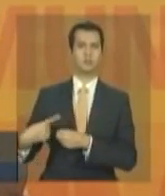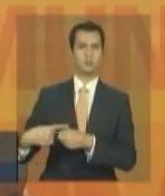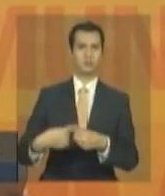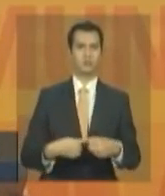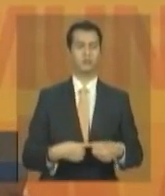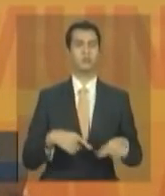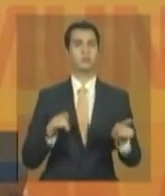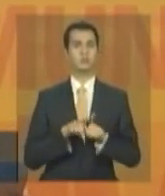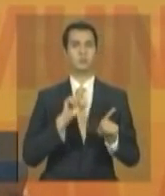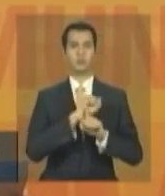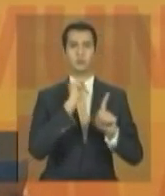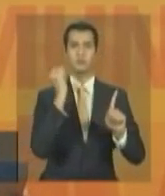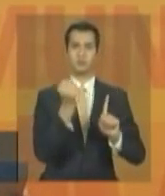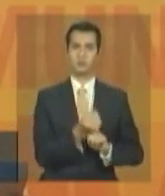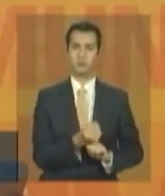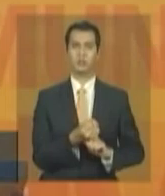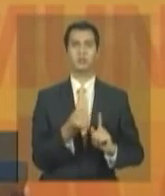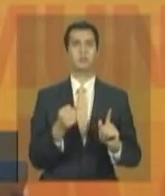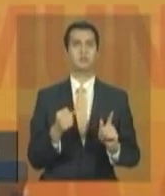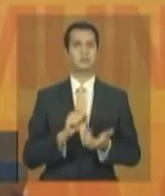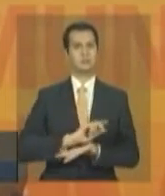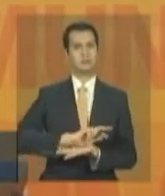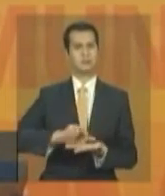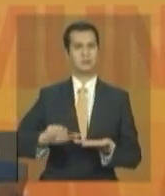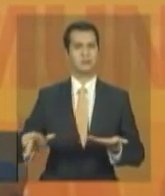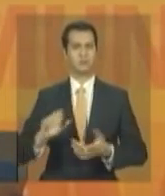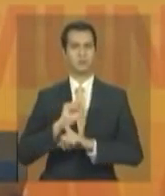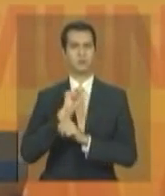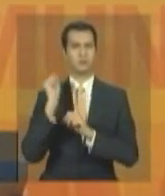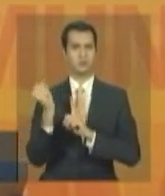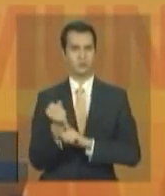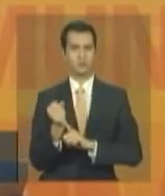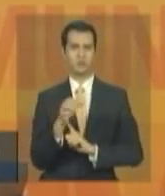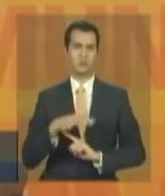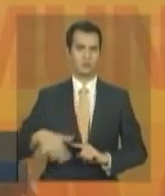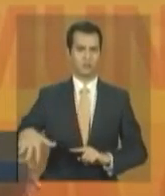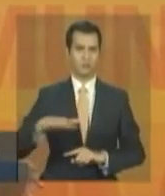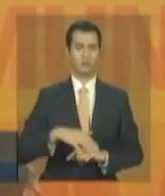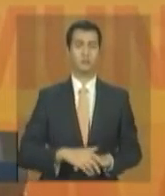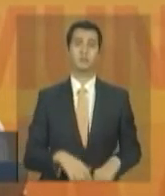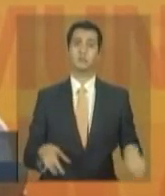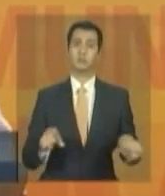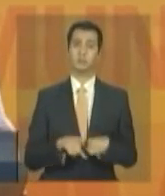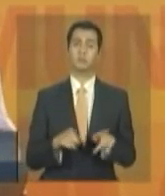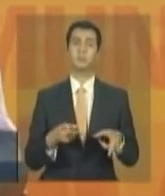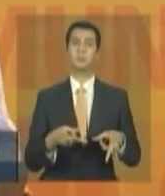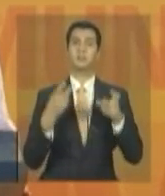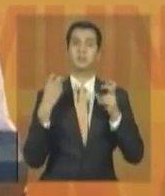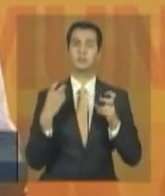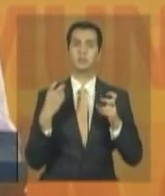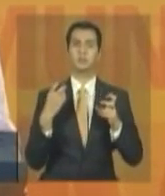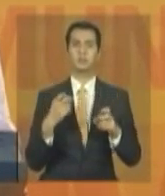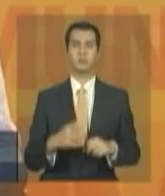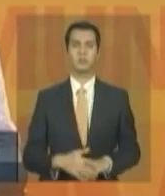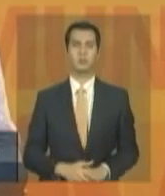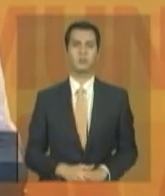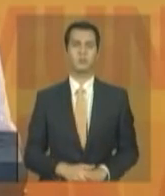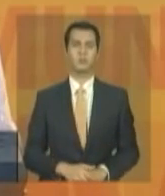a sociedade, com todos os níveis da sociedade, e perceber que para a